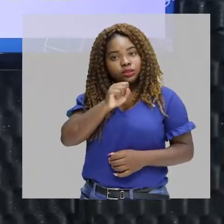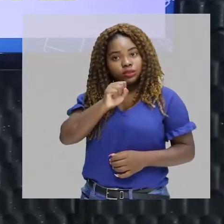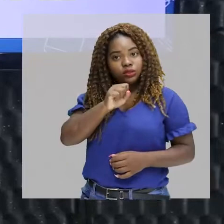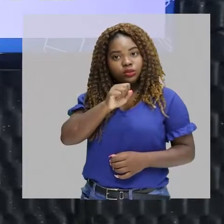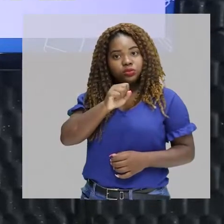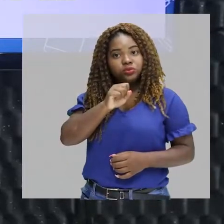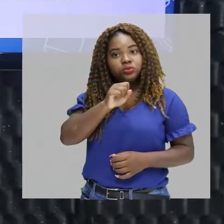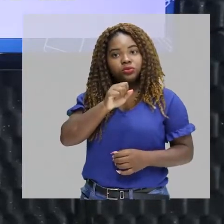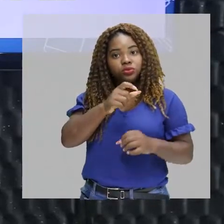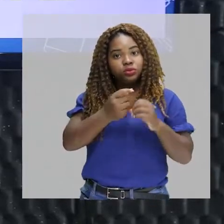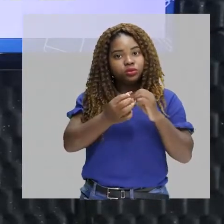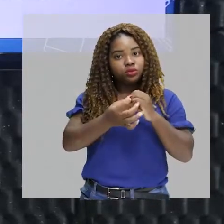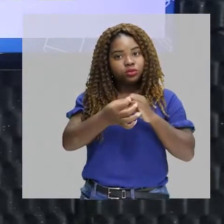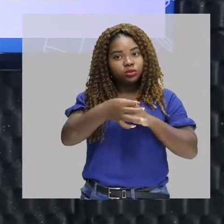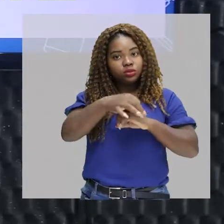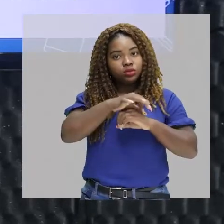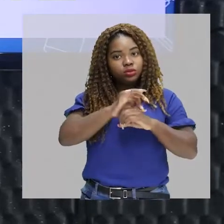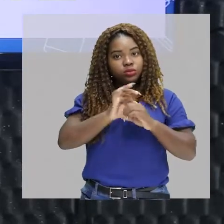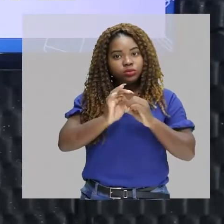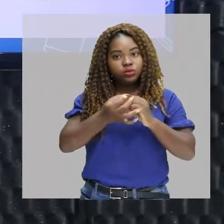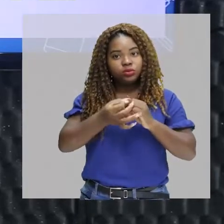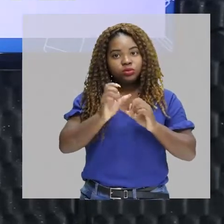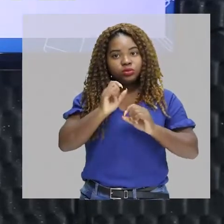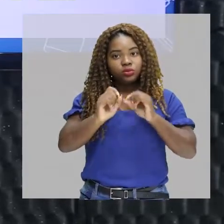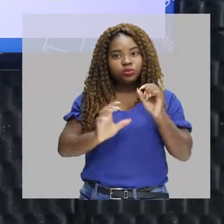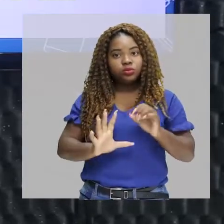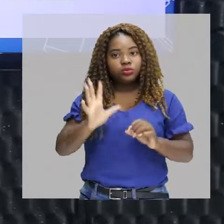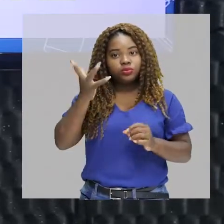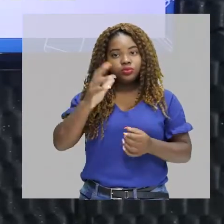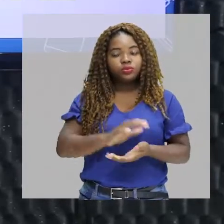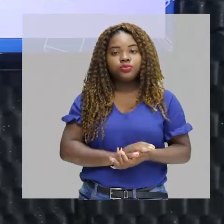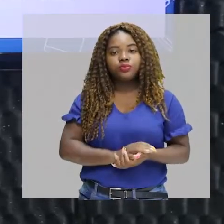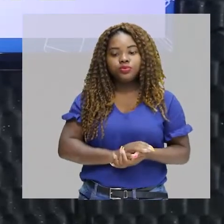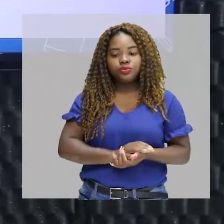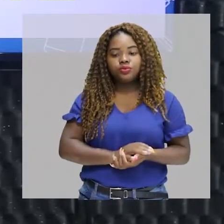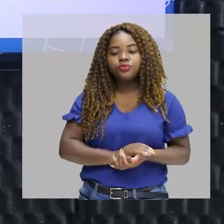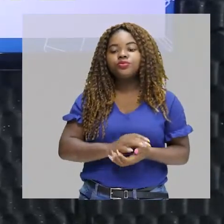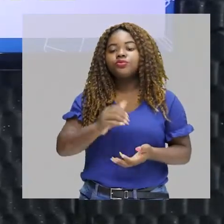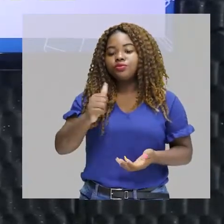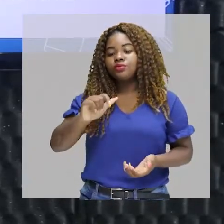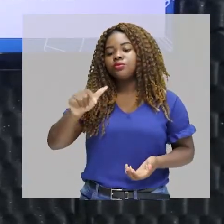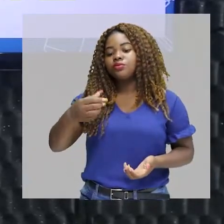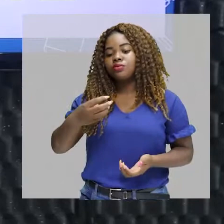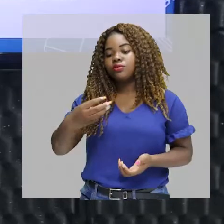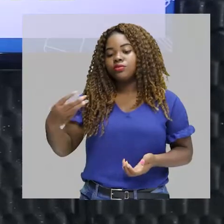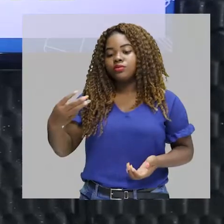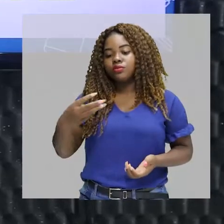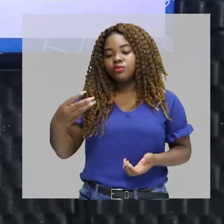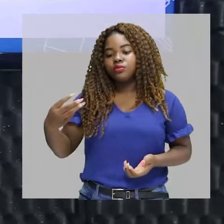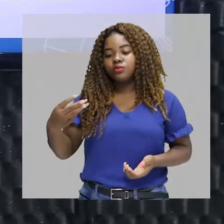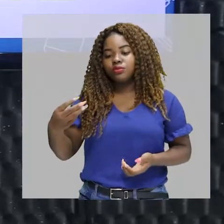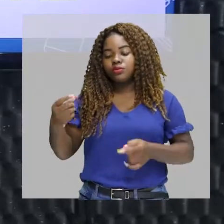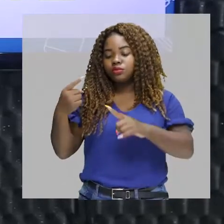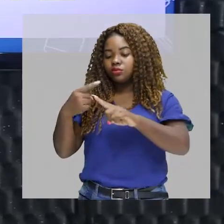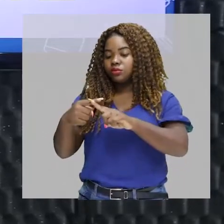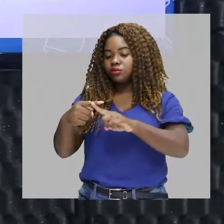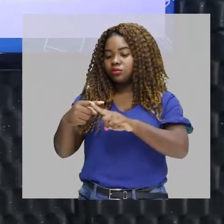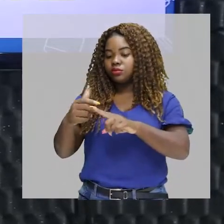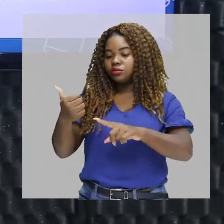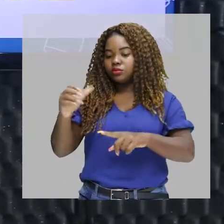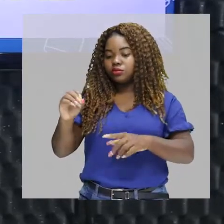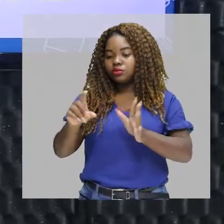átomos de silício equivale a 1,3 ou